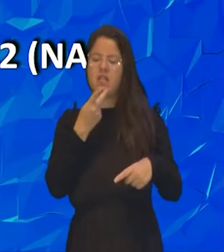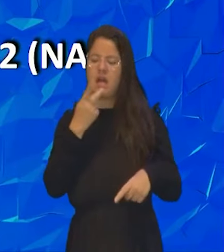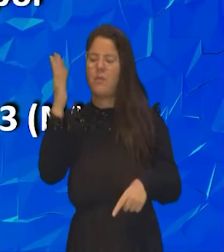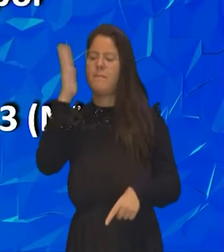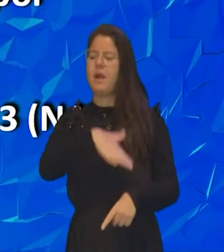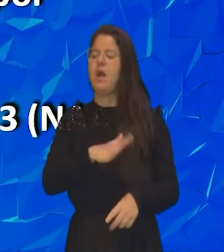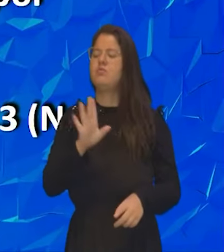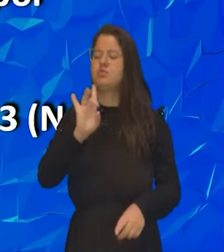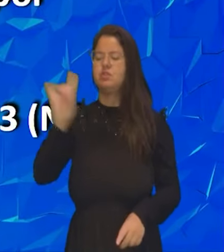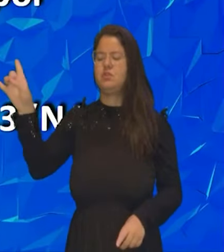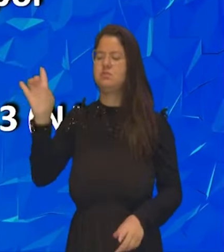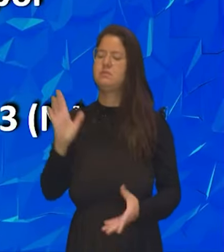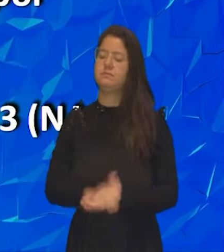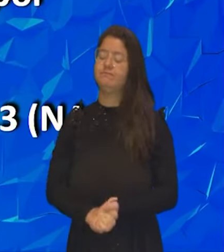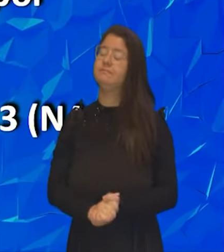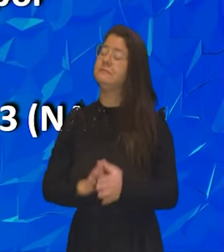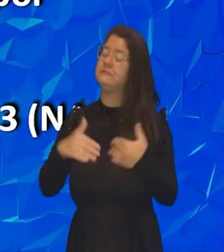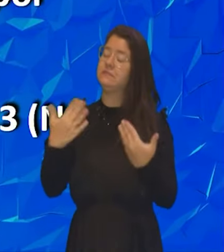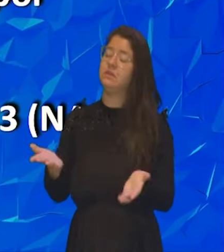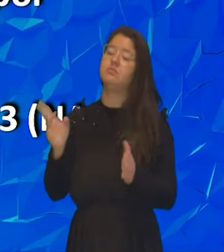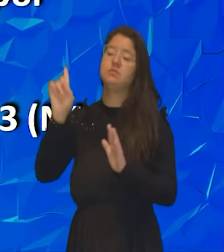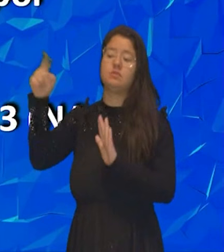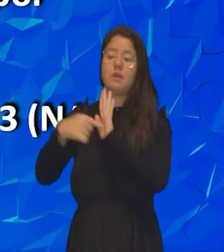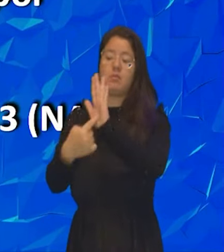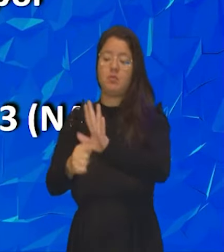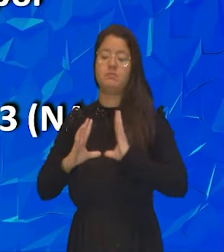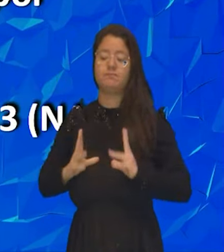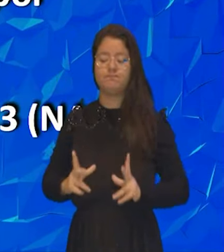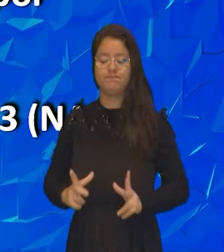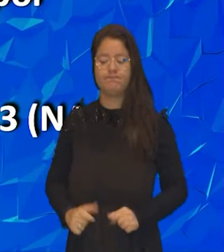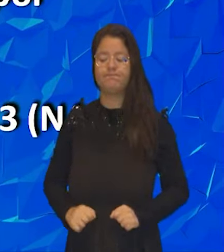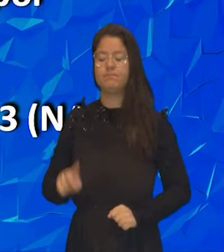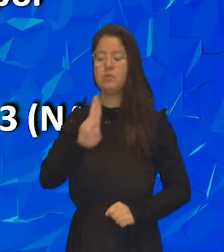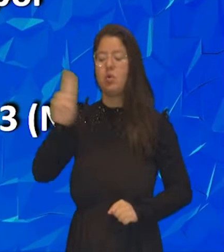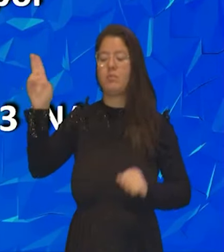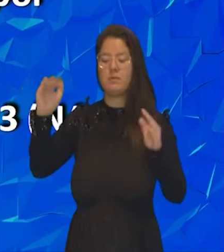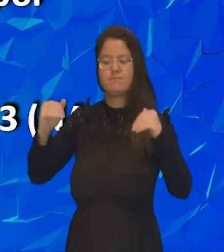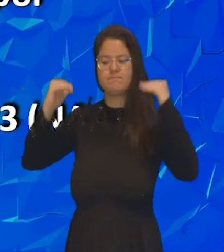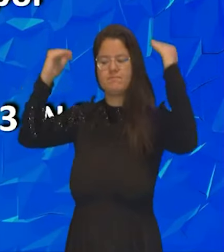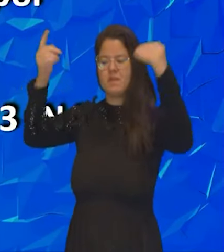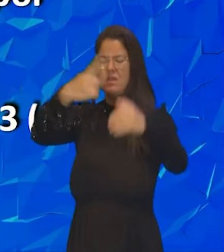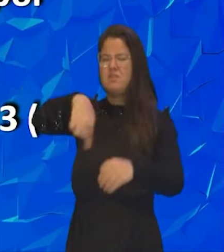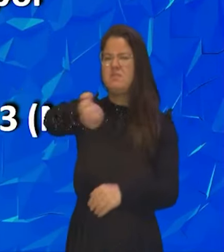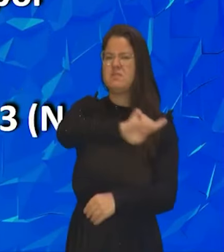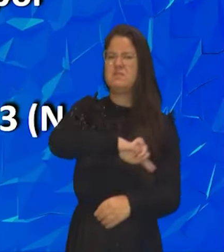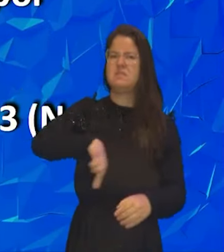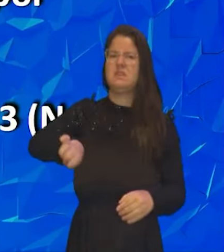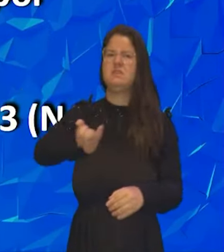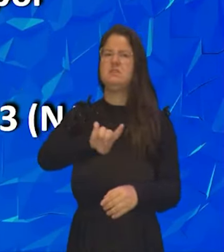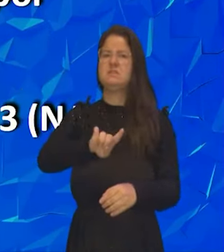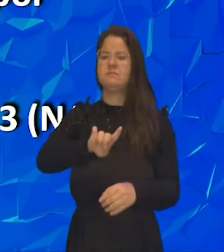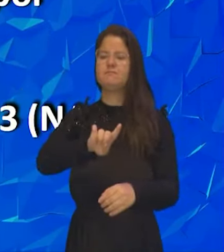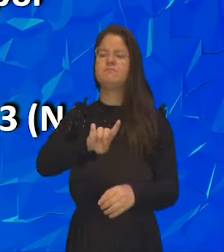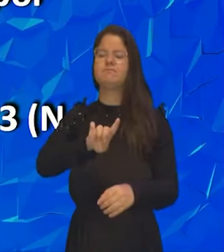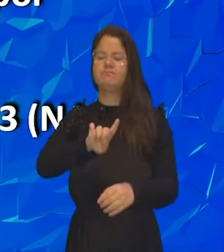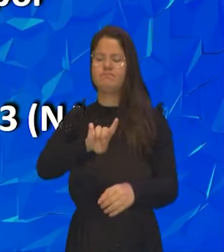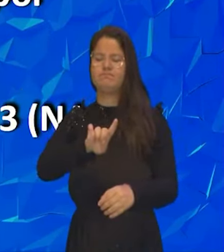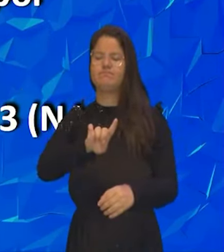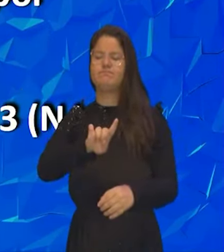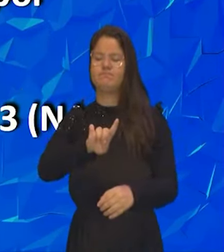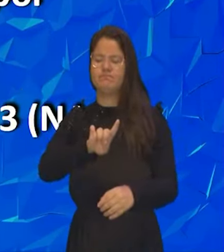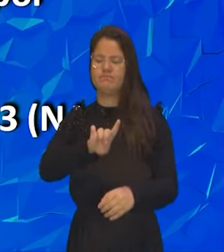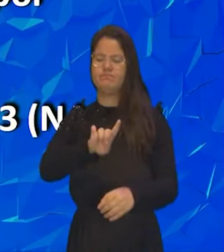foram. Revelarei a santidade do meu grande nome, que foi profanado entre as nações, o qual